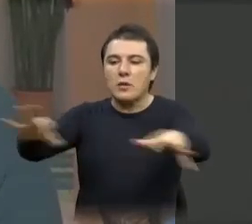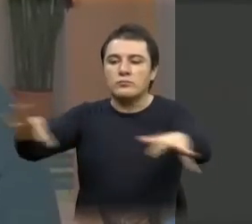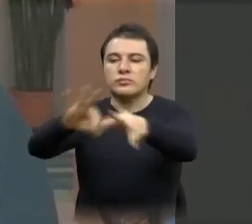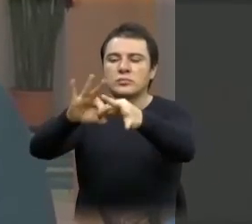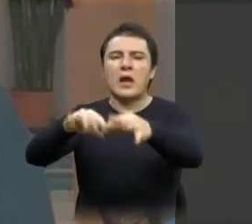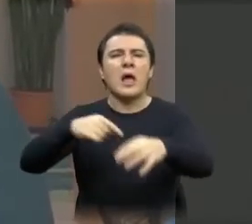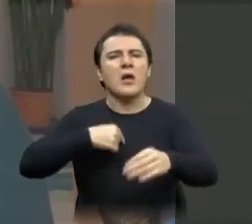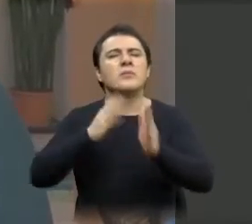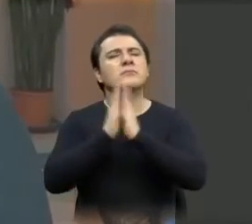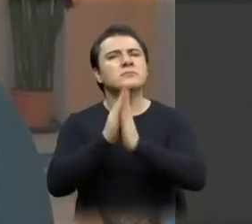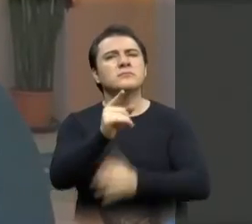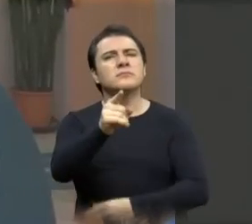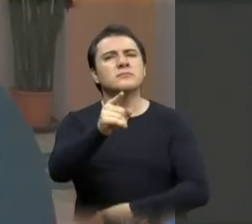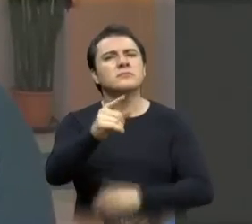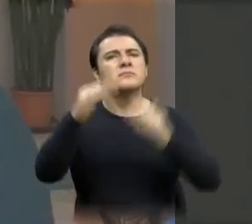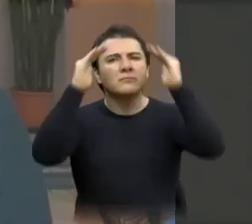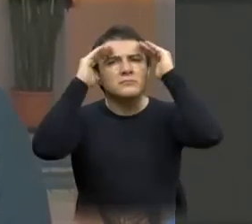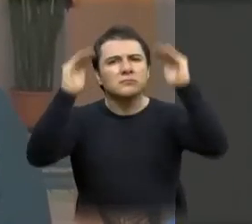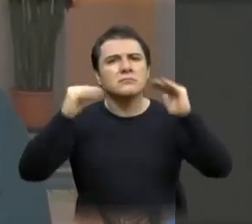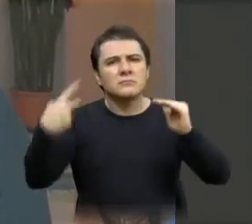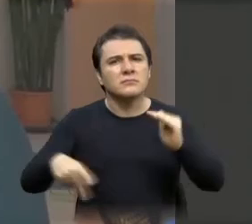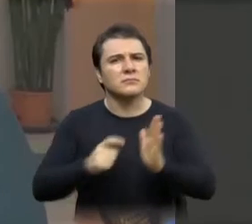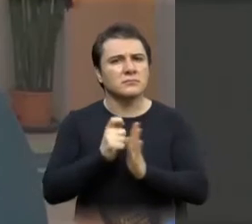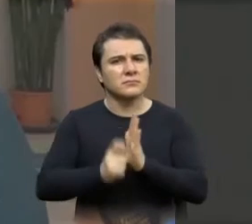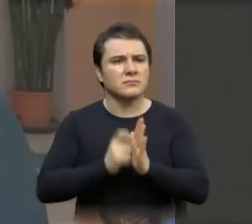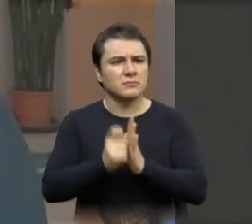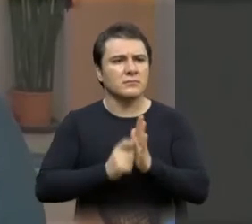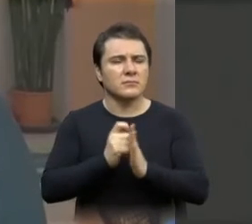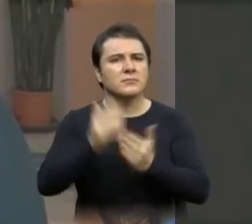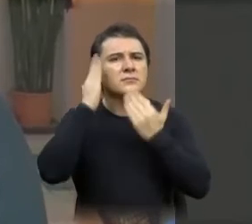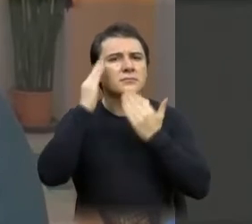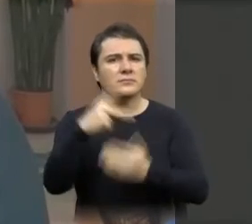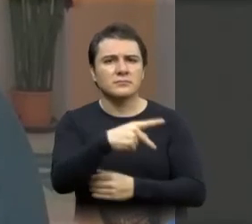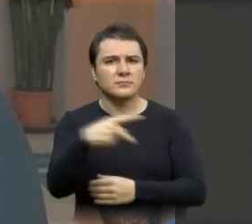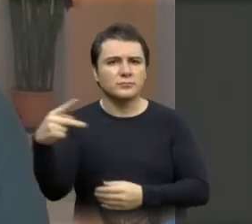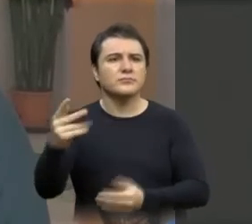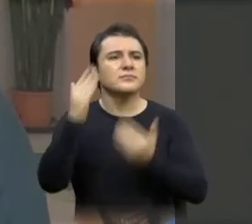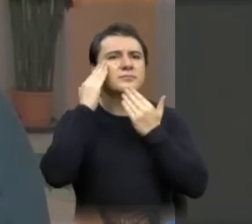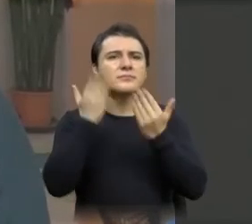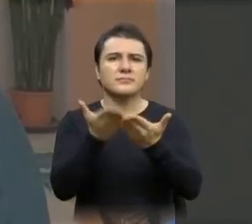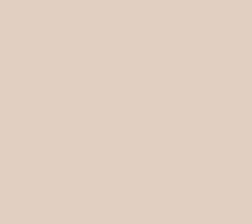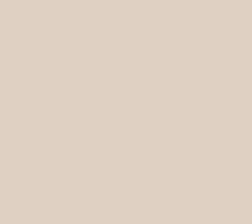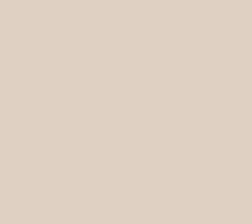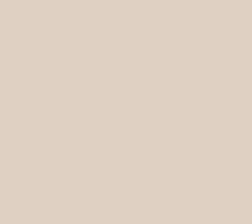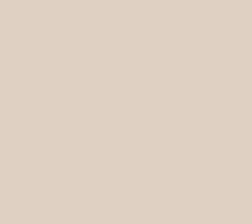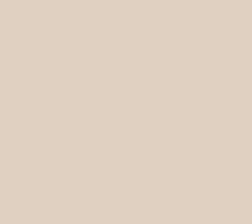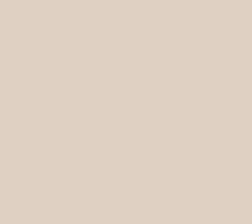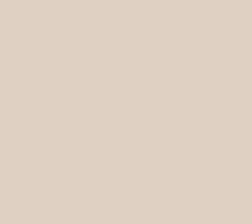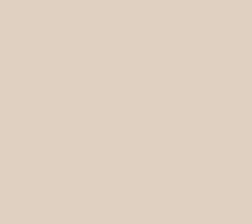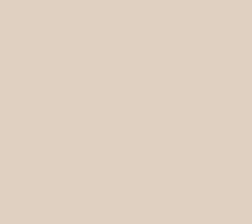Então eu peço aos senhores mais respeito com Araraquara. Obrigada, presidente, e obrigada, população.